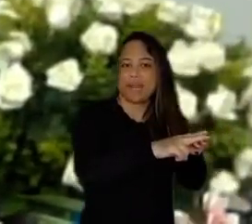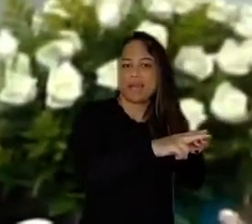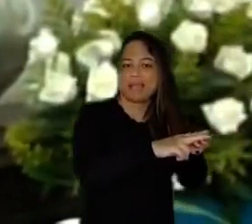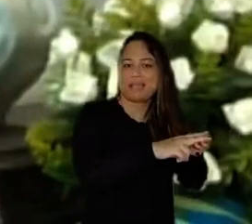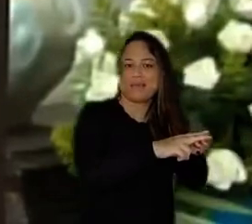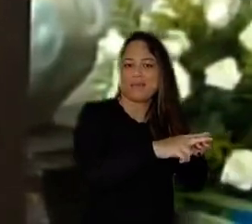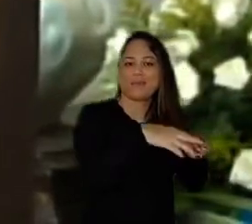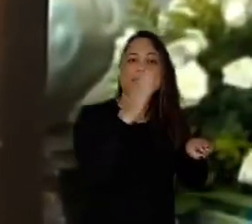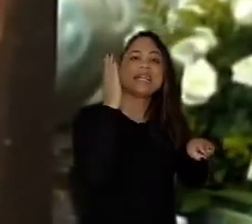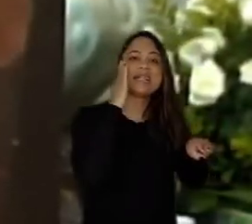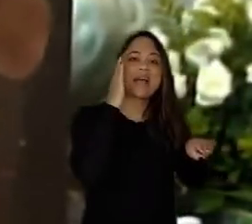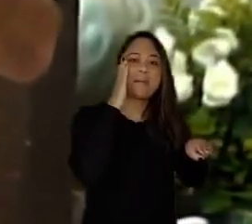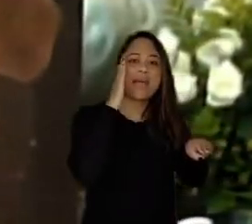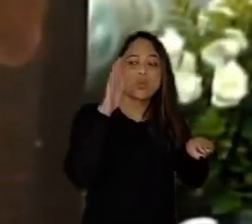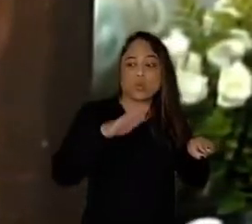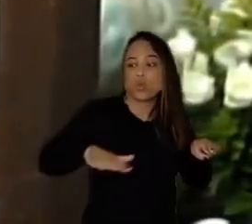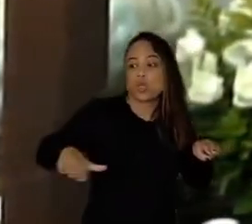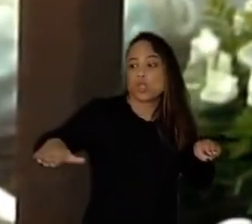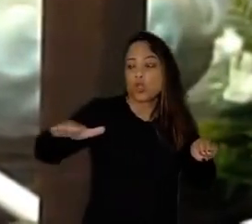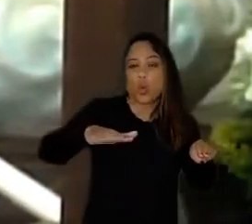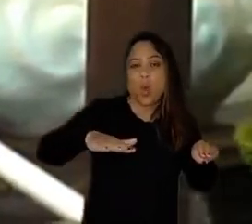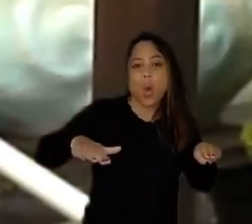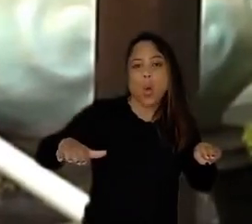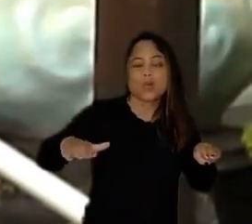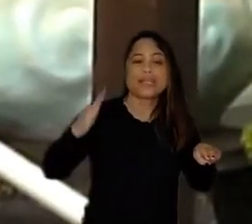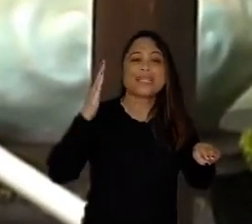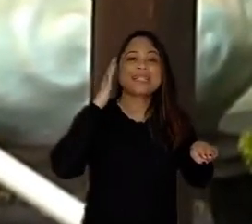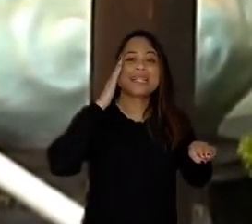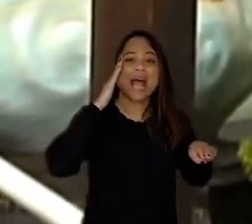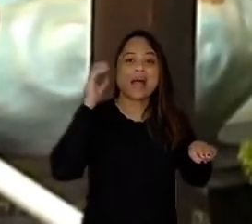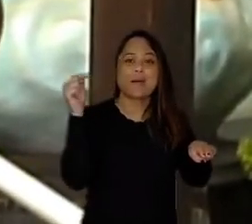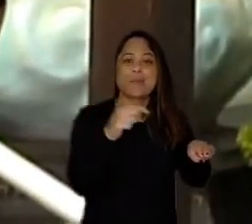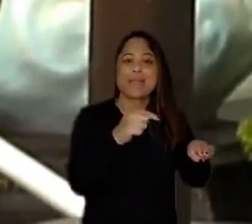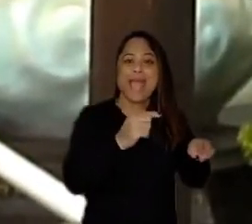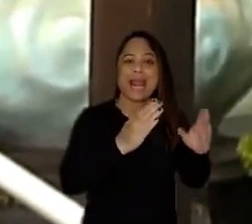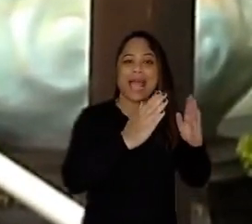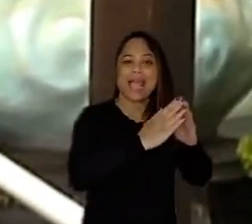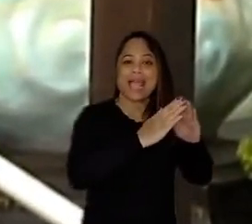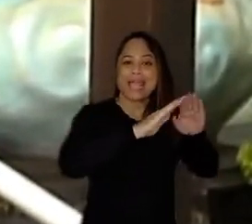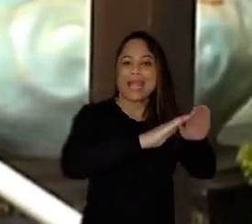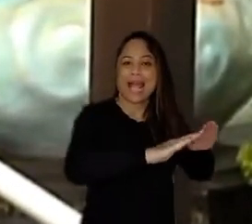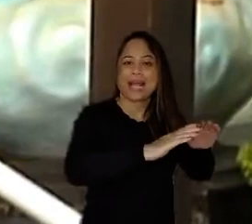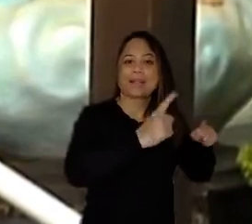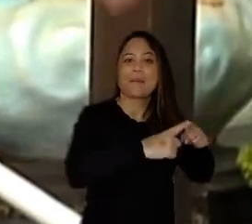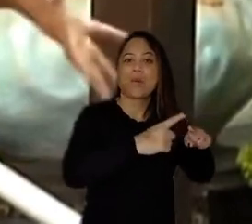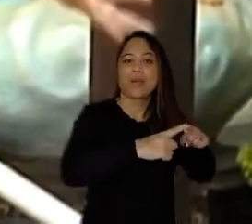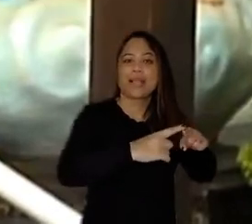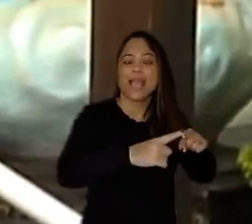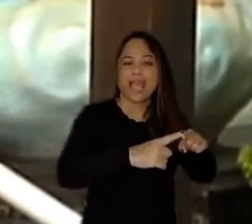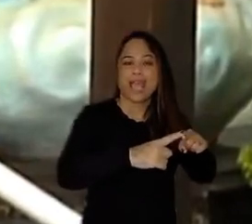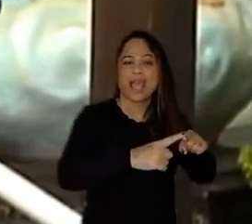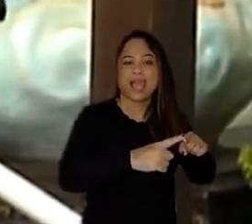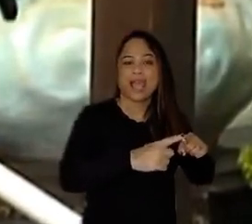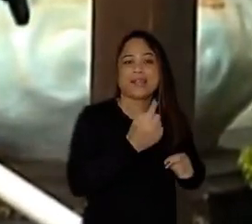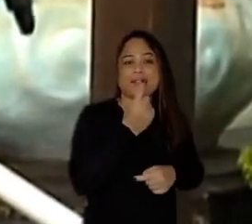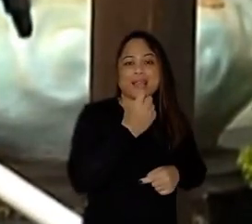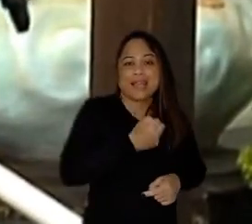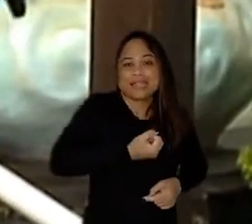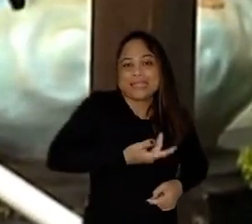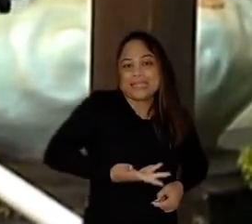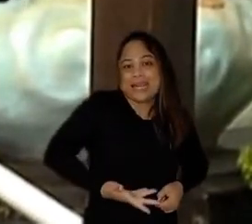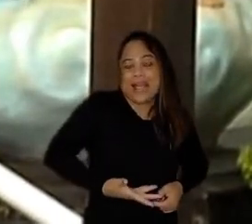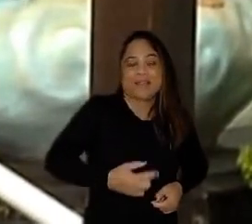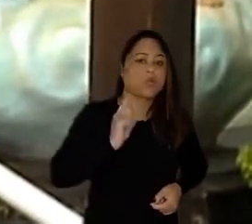sabendo que para todo mundo lá fora ela não saiu de casa porque ela está considerada